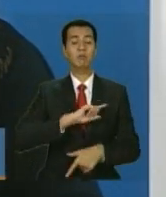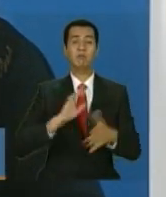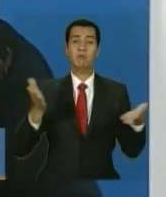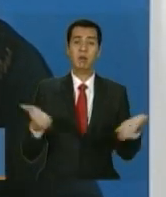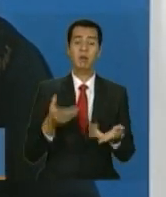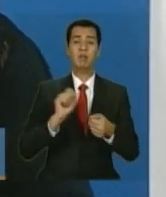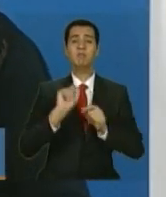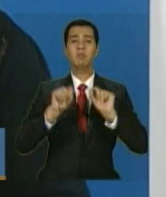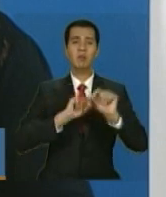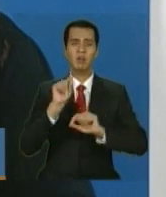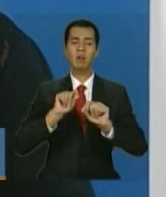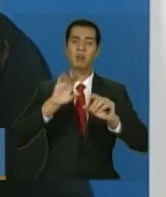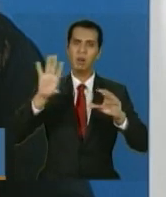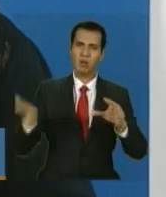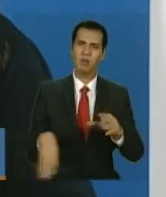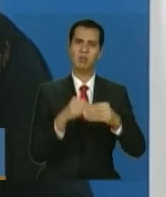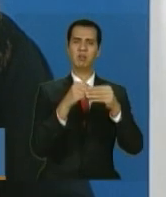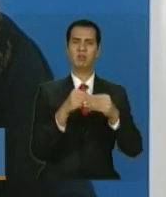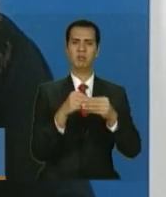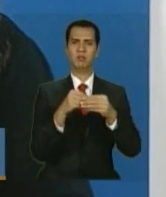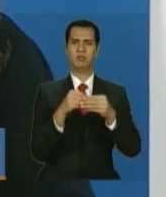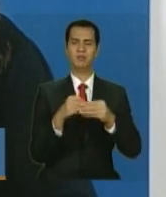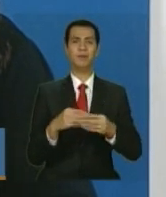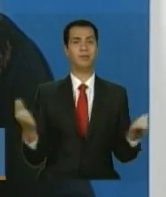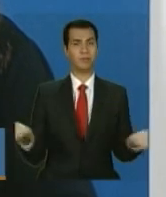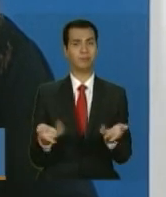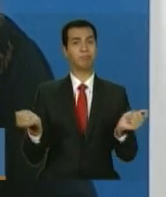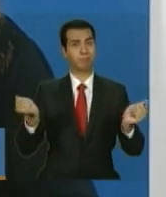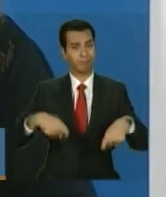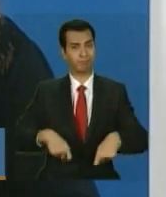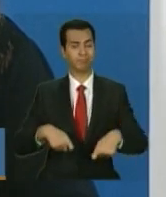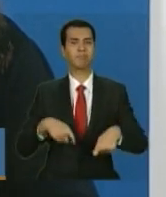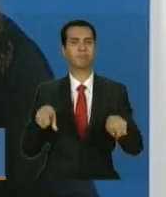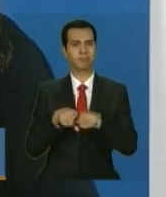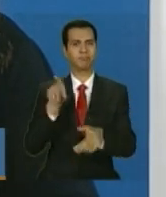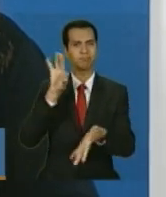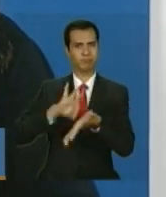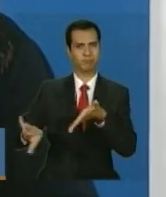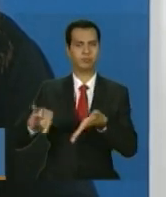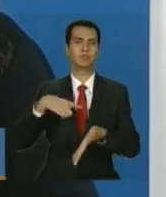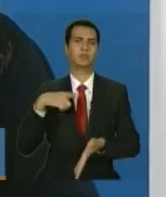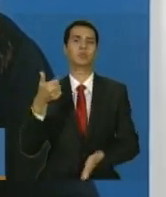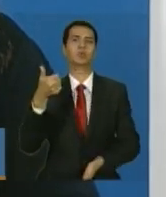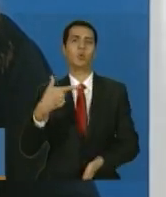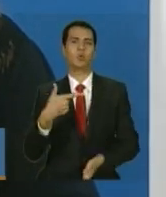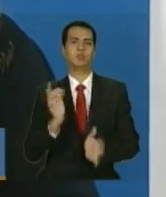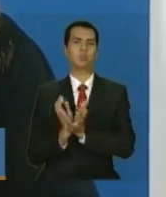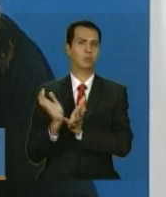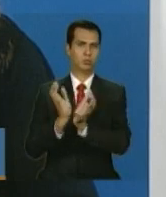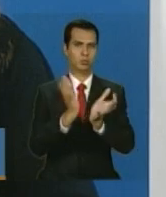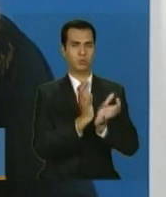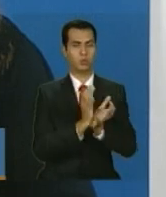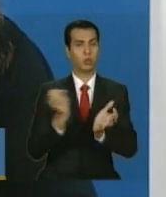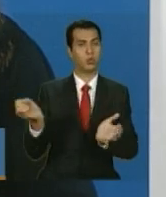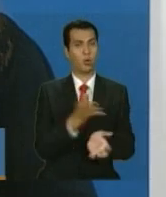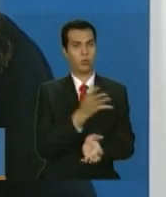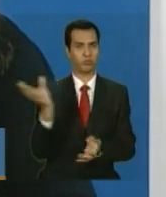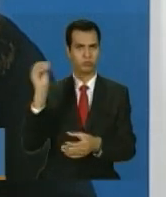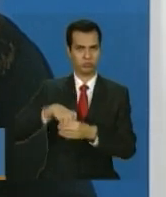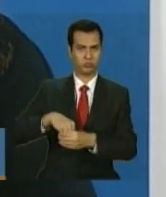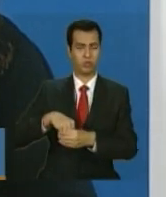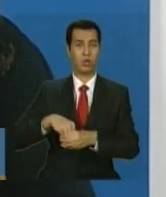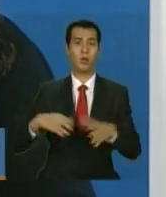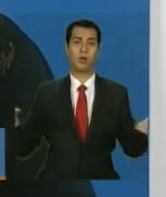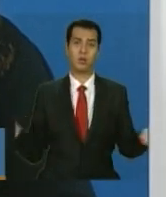Como? Bem, nós inserimos então a possibilidade de identificação de 12 novos grupos, certo? Então, nós precisamos formar